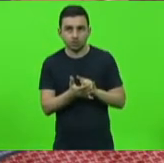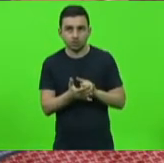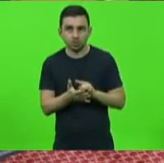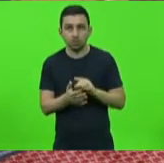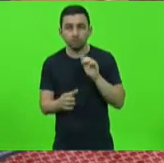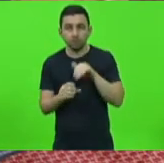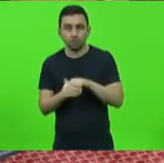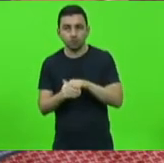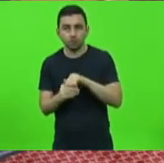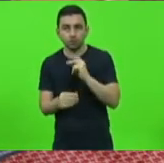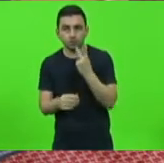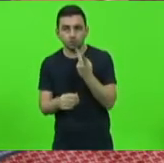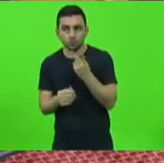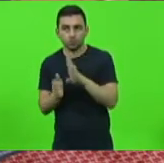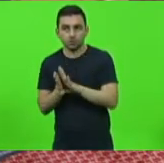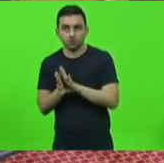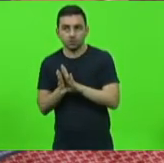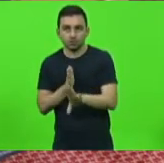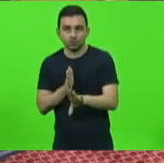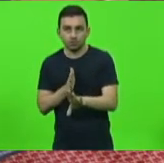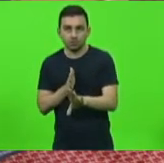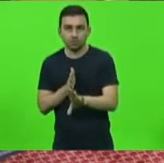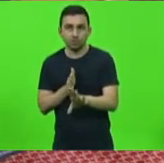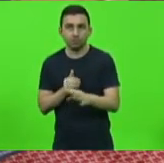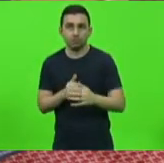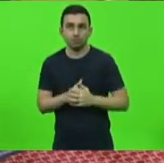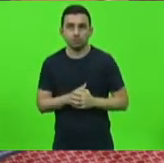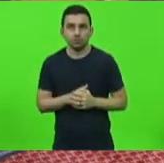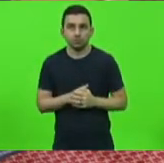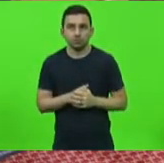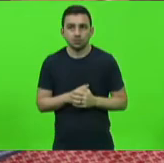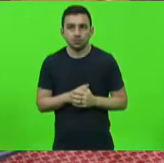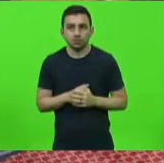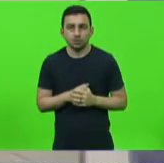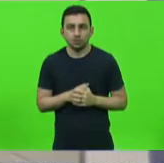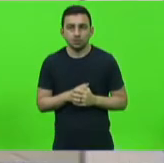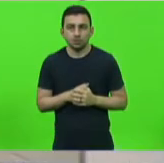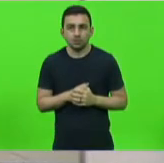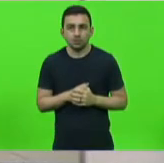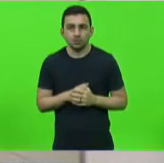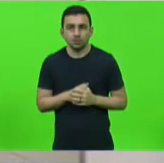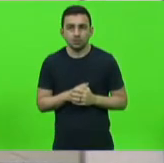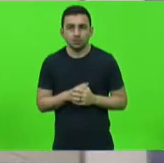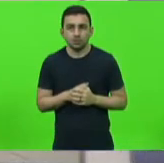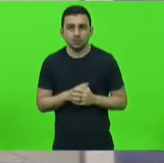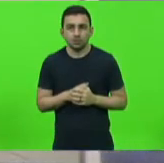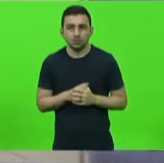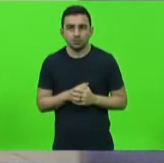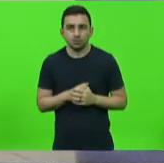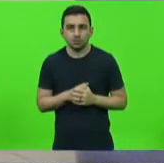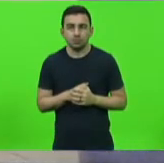2, rejeita o texto original. É essa a votação que estamos fazendo nesse momento. Tem maioria simples, né? Obrigado.